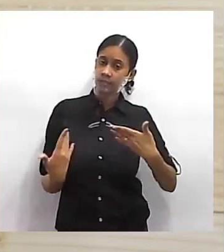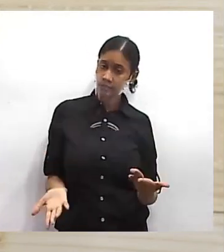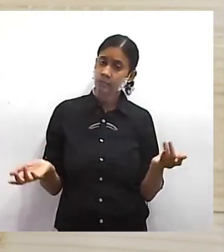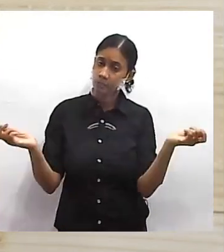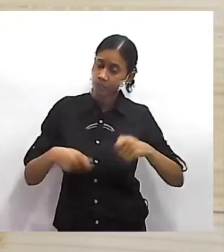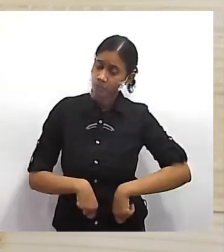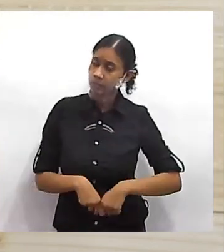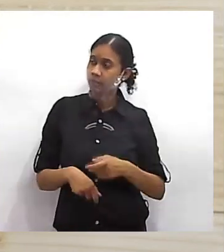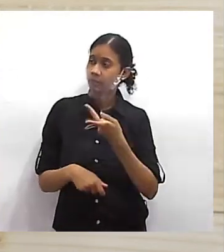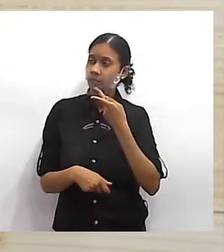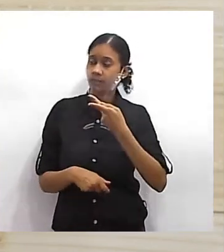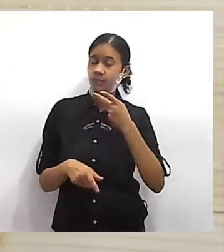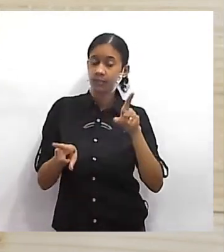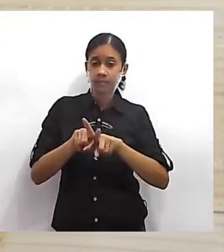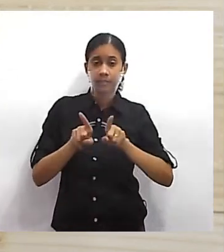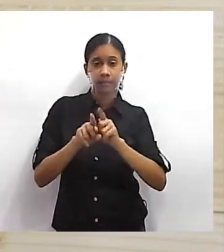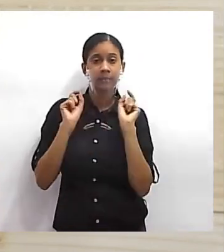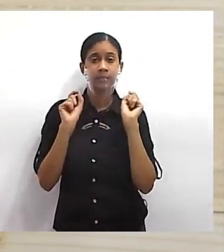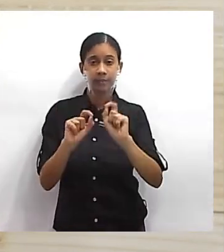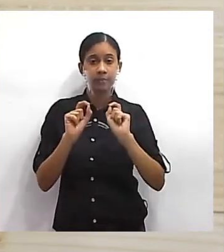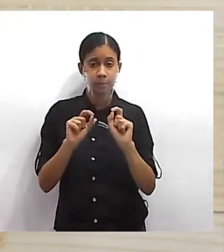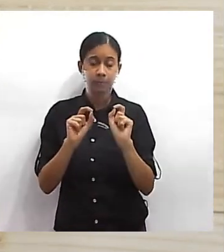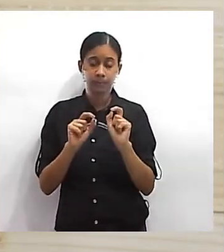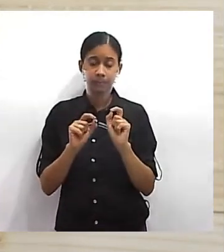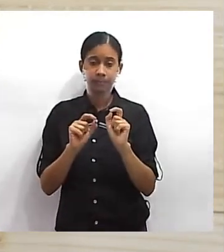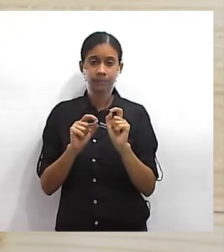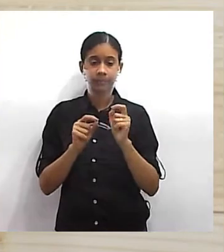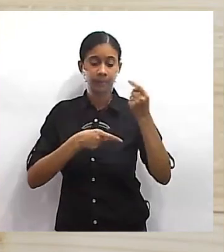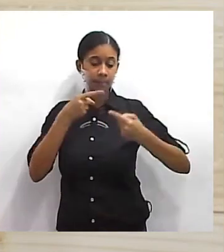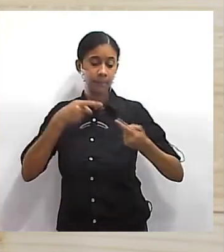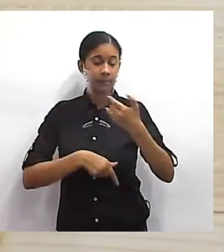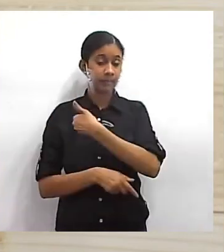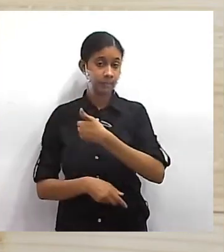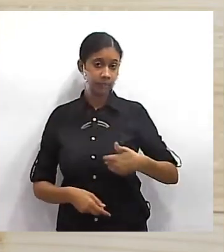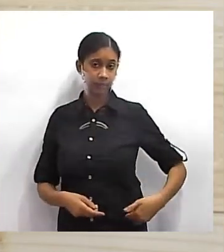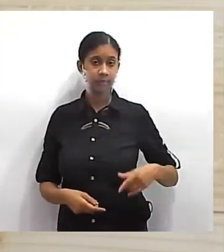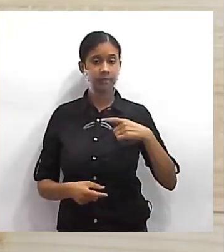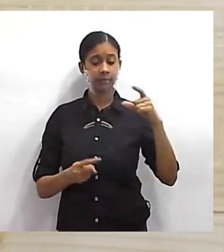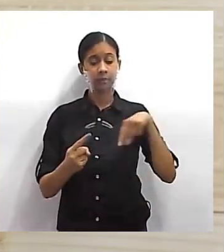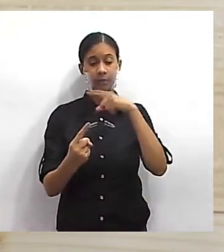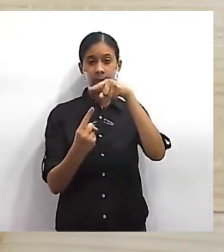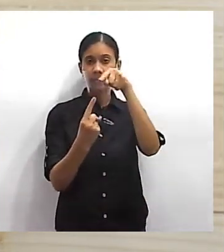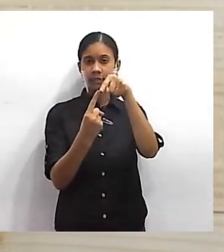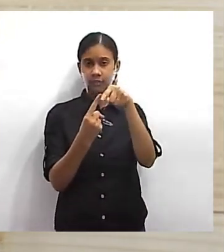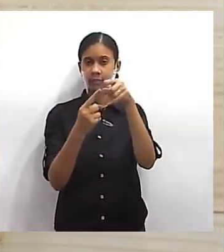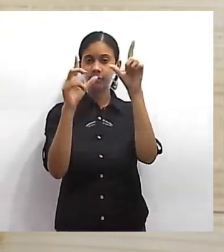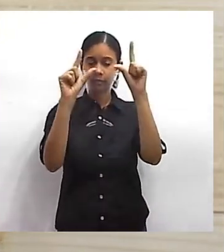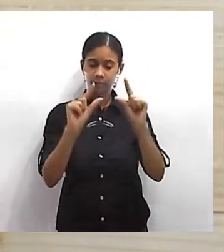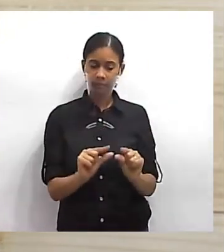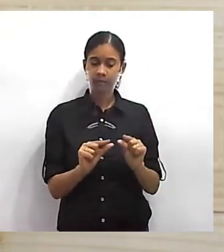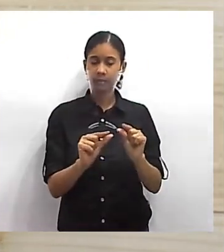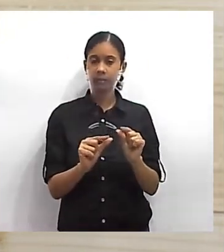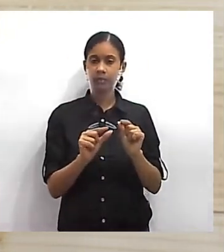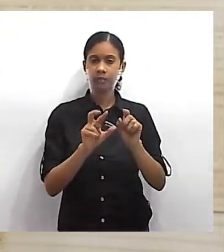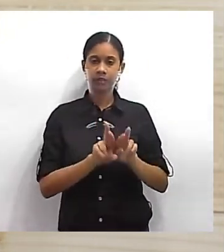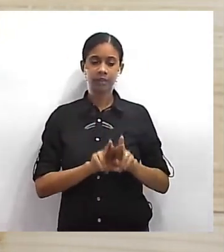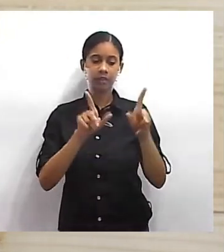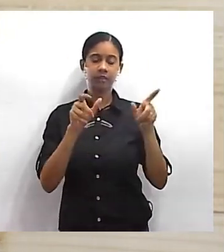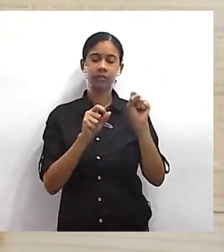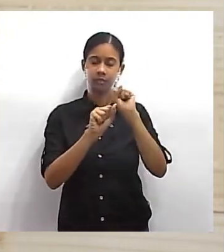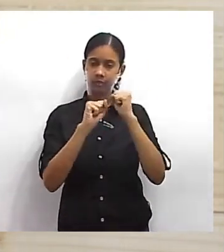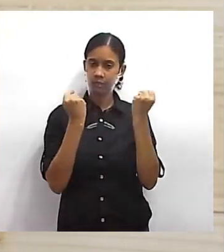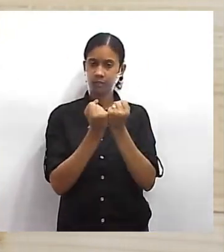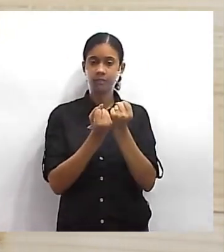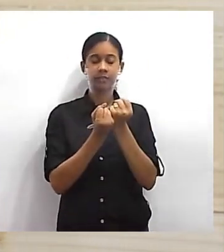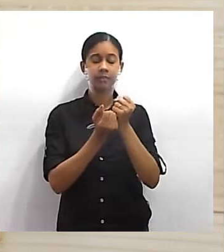podemos apontar como exemplo de políticas públicas que objetivam a diminuição das desigualdades os investimentos em